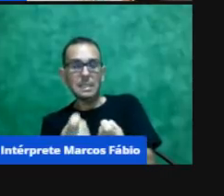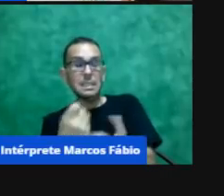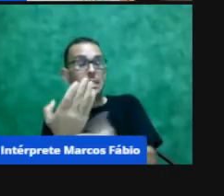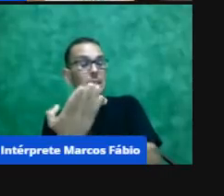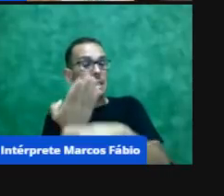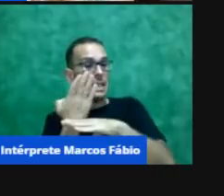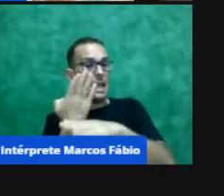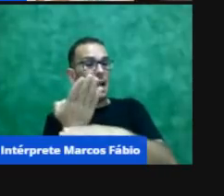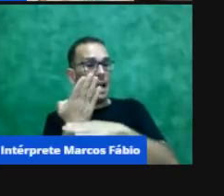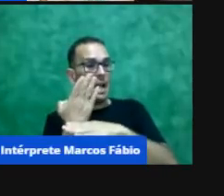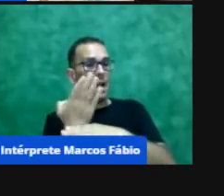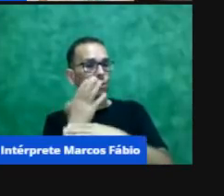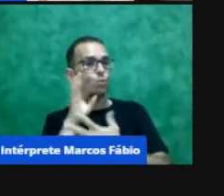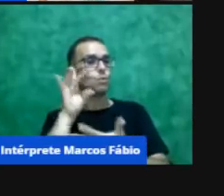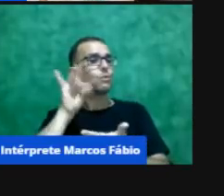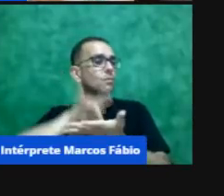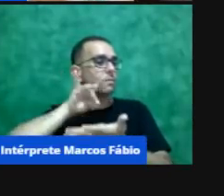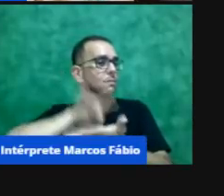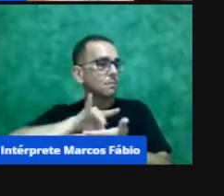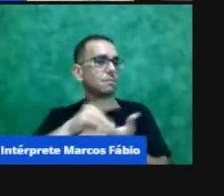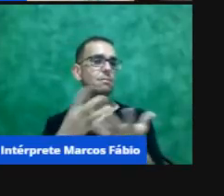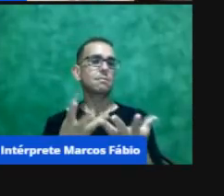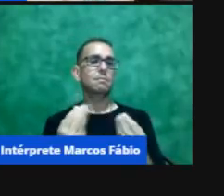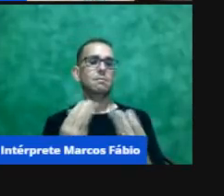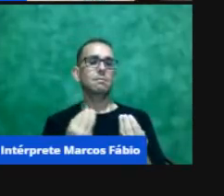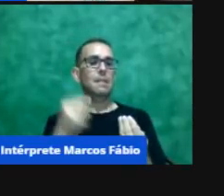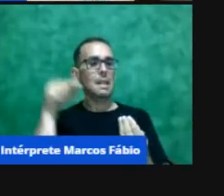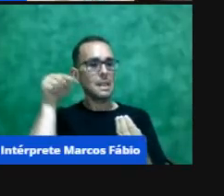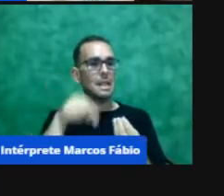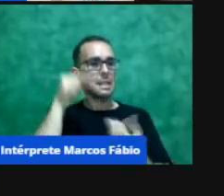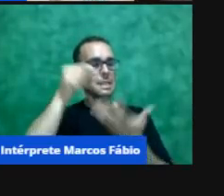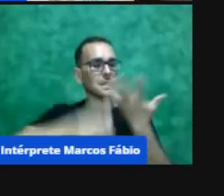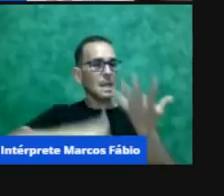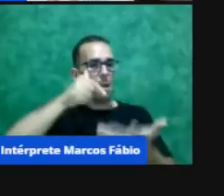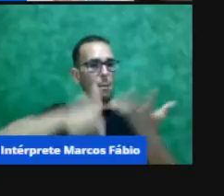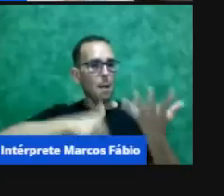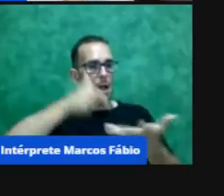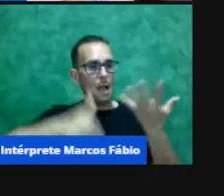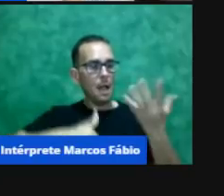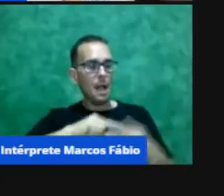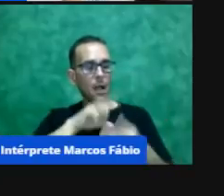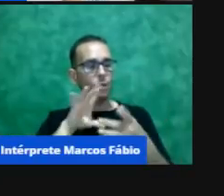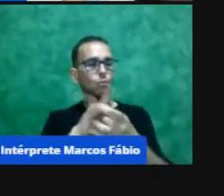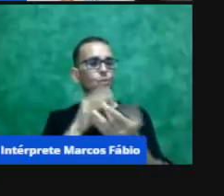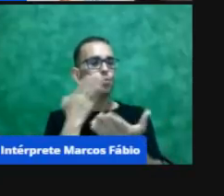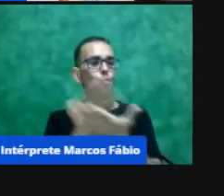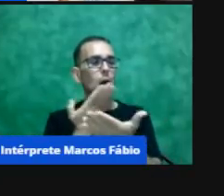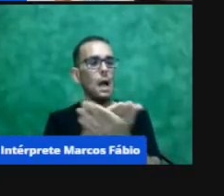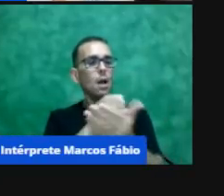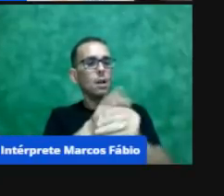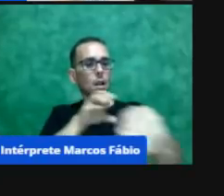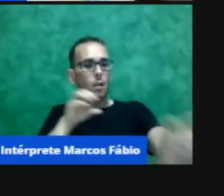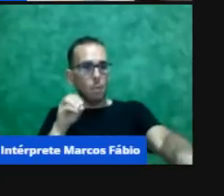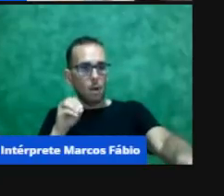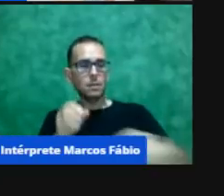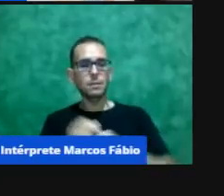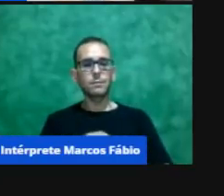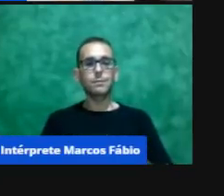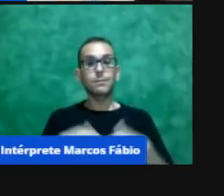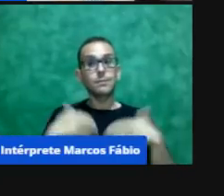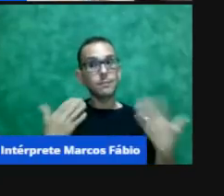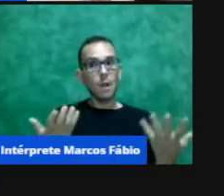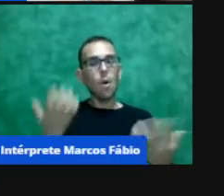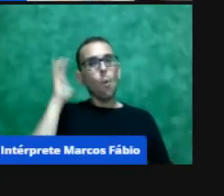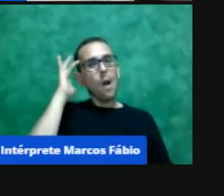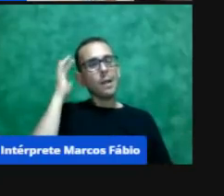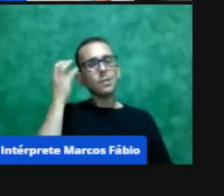muito nesse trabalho com as aulas remotas. Entendeu? Então, assim, eu acho que vai